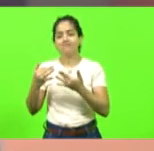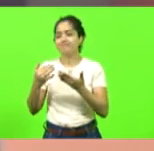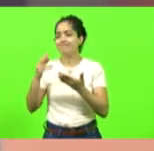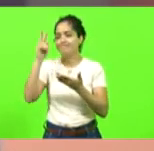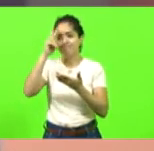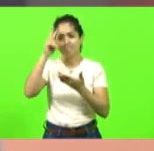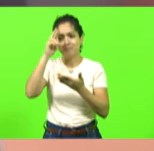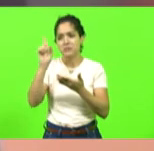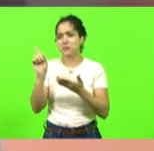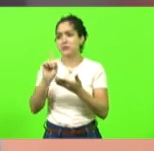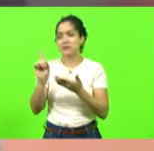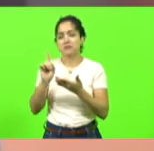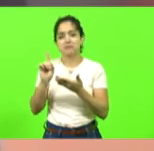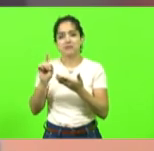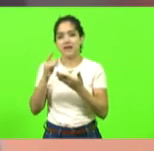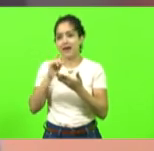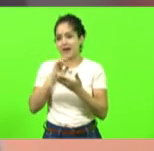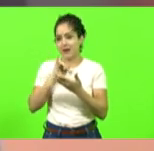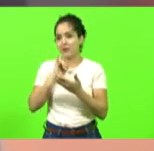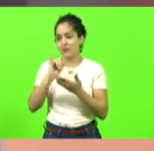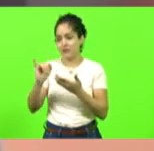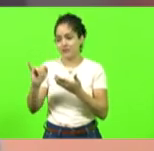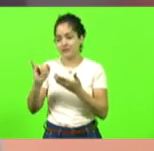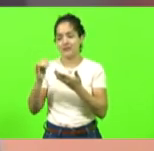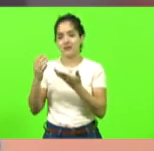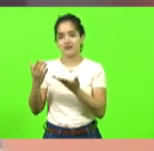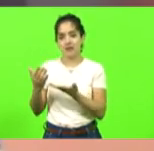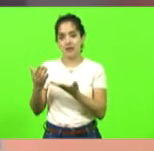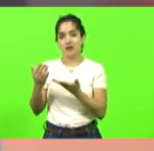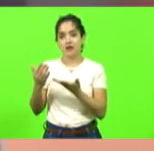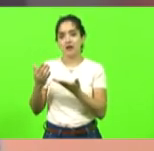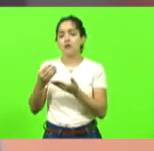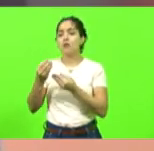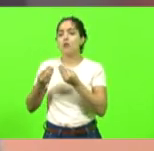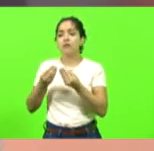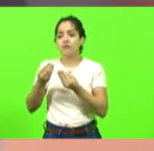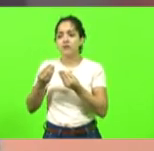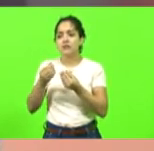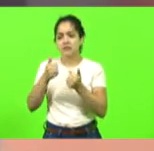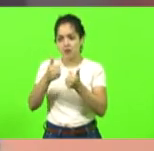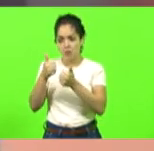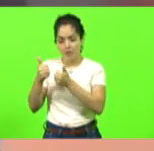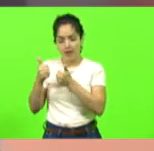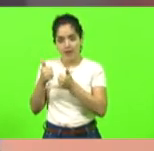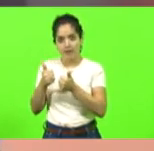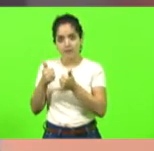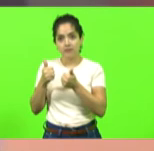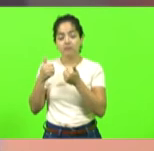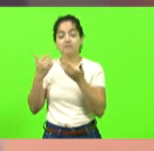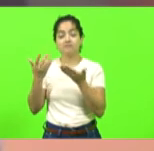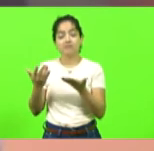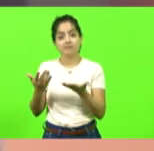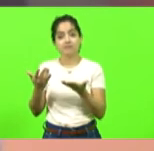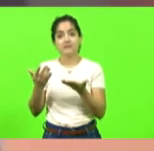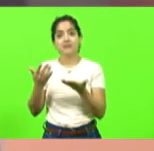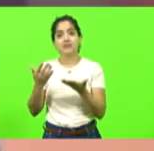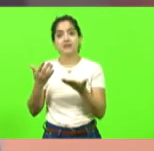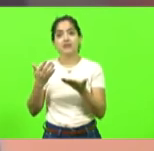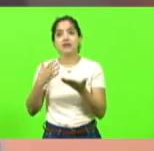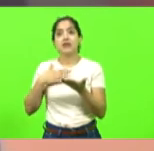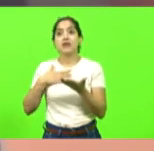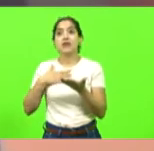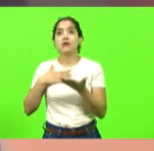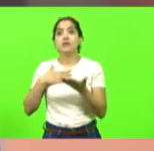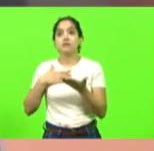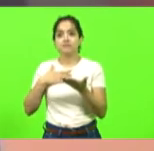lembrar mesmo." Aí, quando ela falou, eu disse: "Como é que vocês estão?" Ela disse: "Eu acabei de perder o